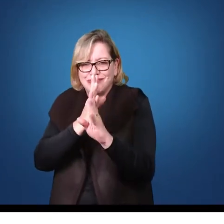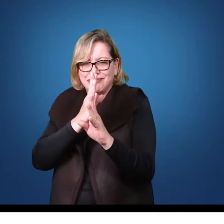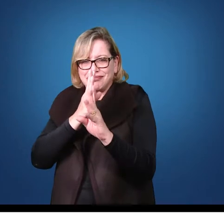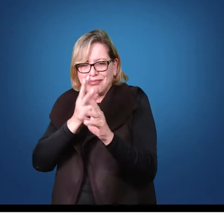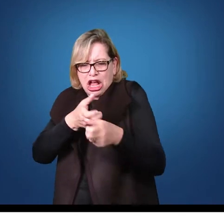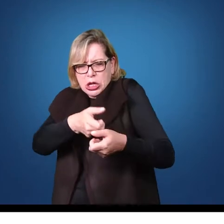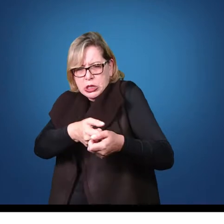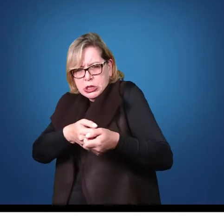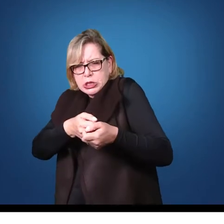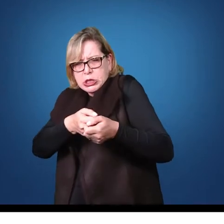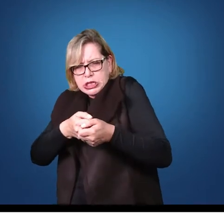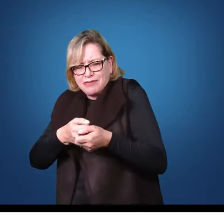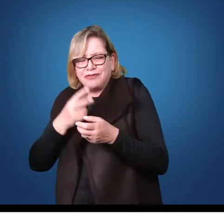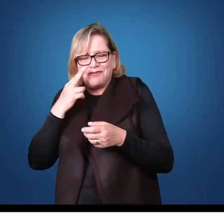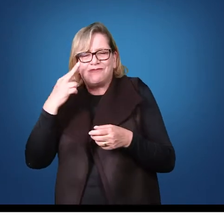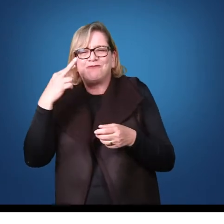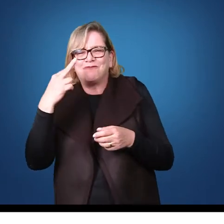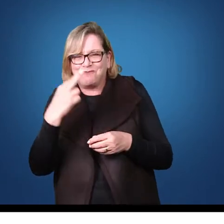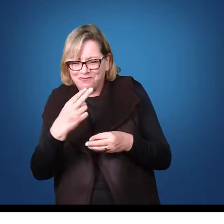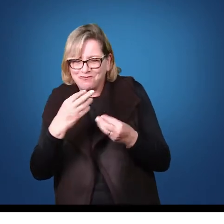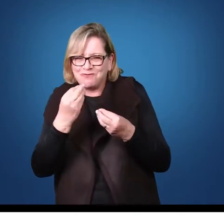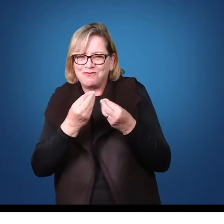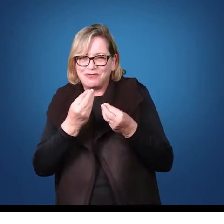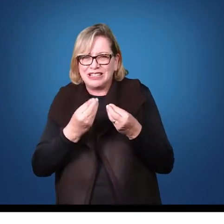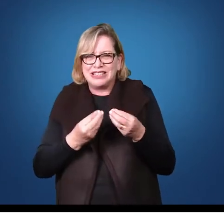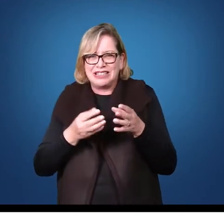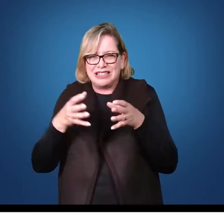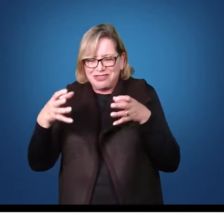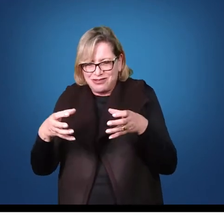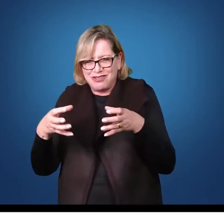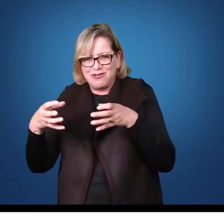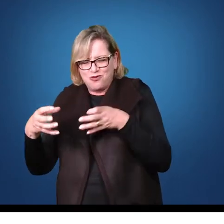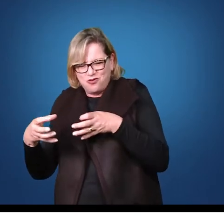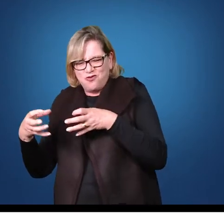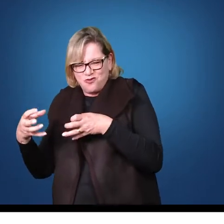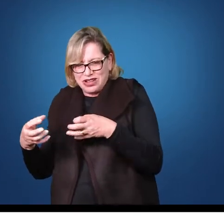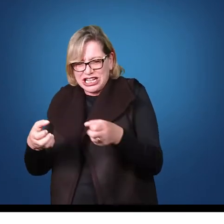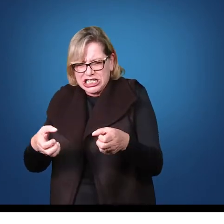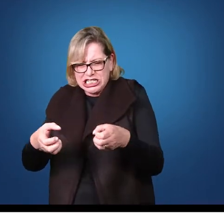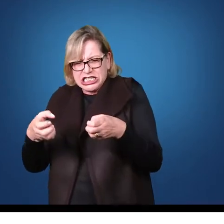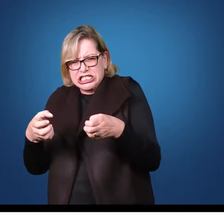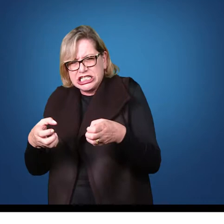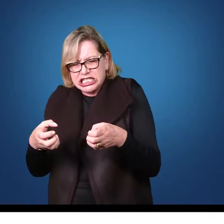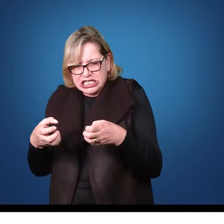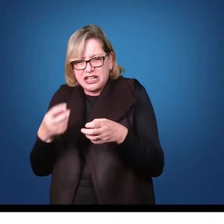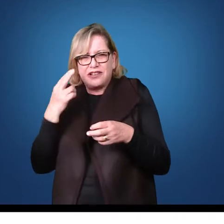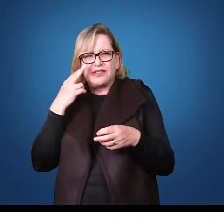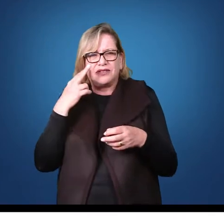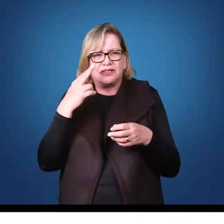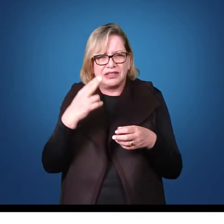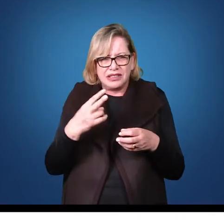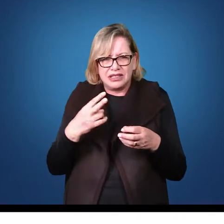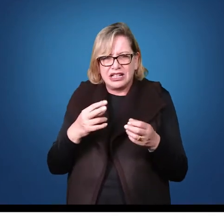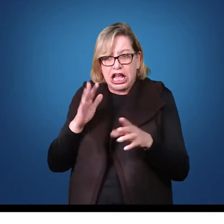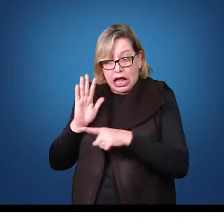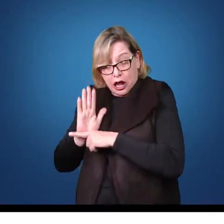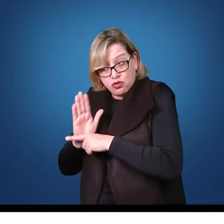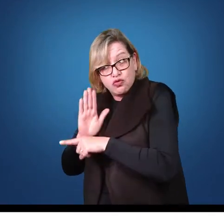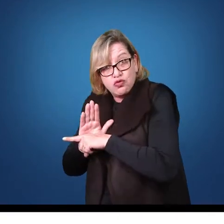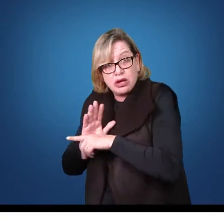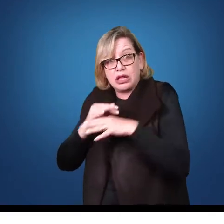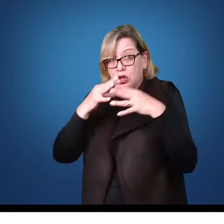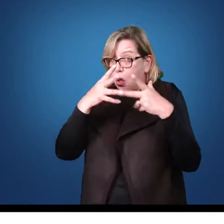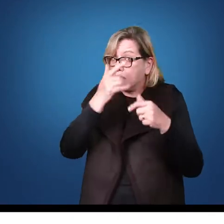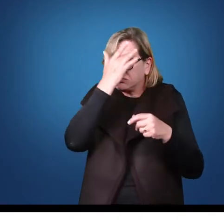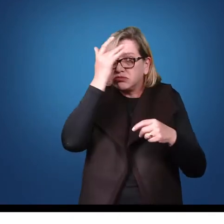fazer uma fila. E daí você pega aqui, isso aqui, ó. Olha lá, vai lá! E vocês ajudem,